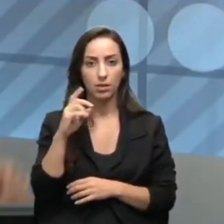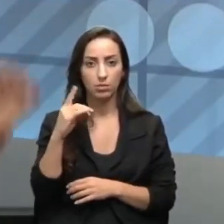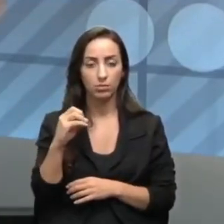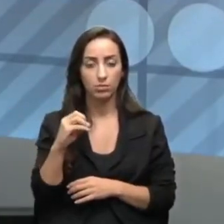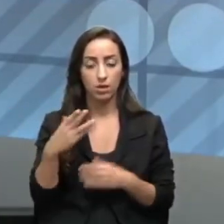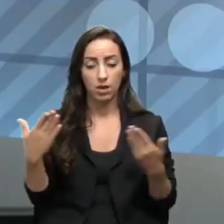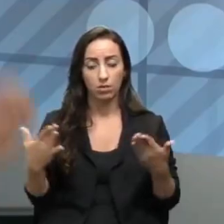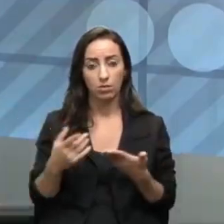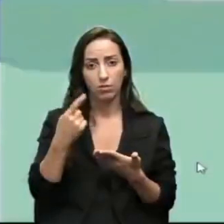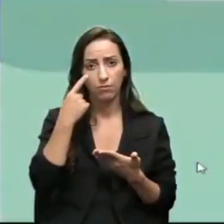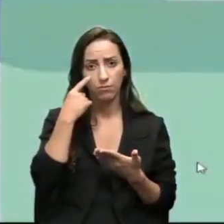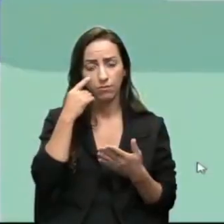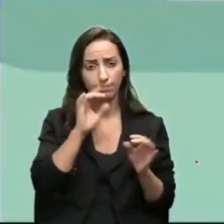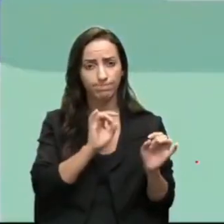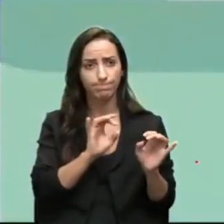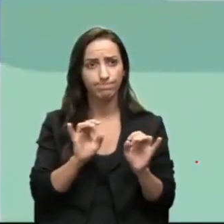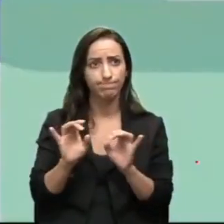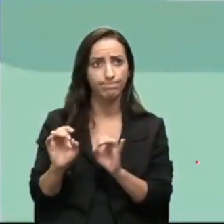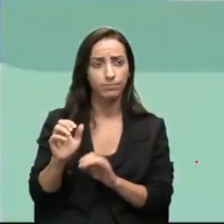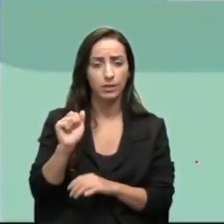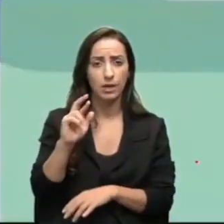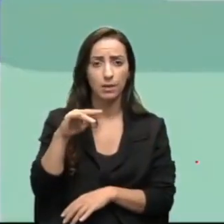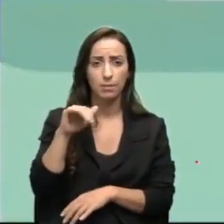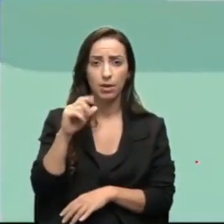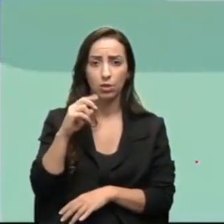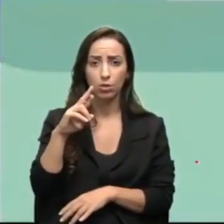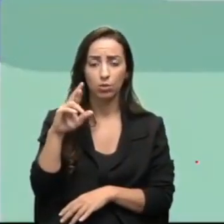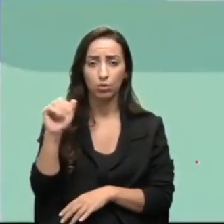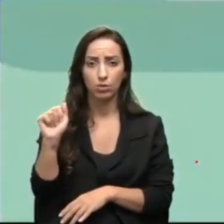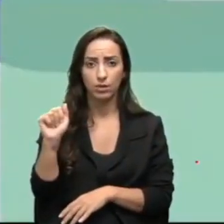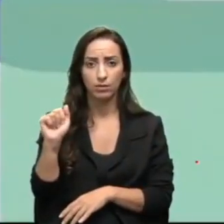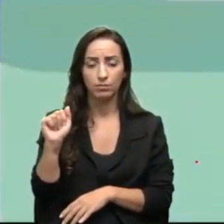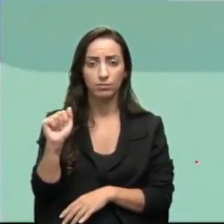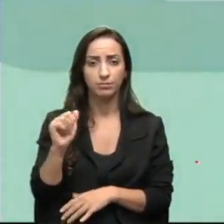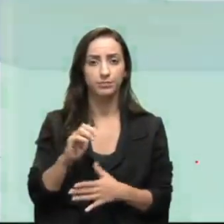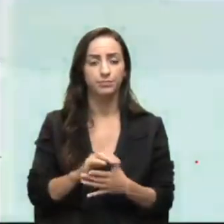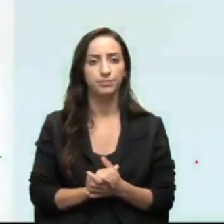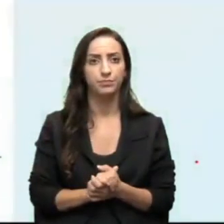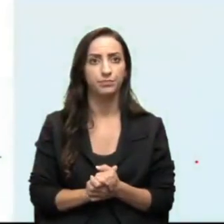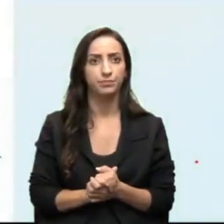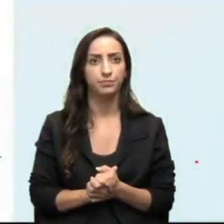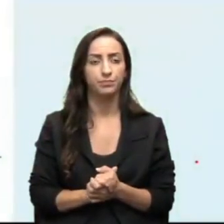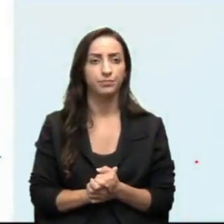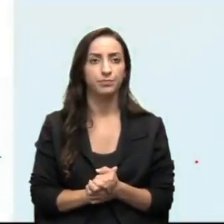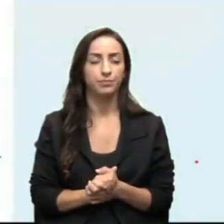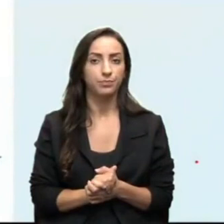ver sobre o detalhamento da armadura transversal em vigas.